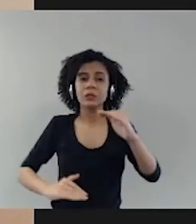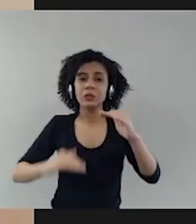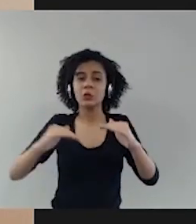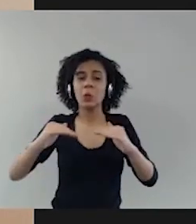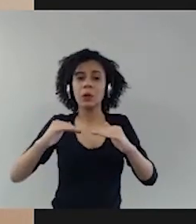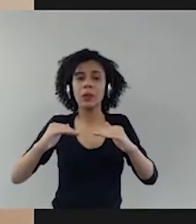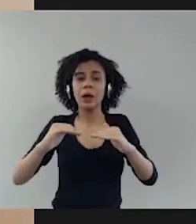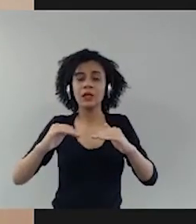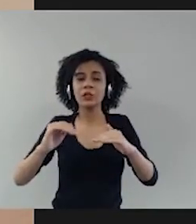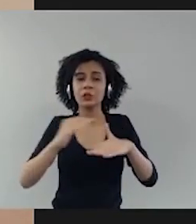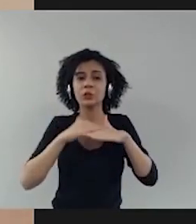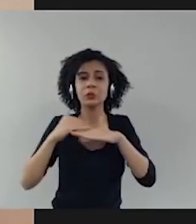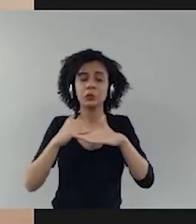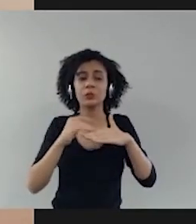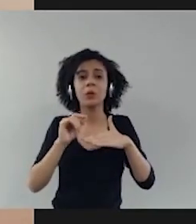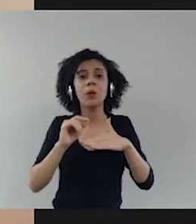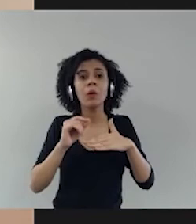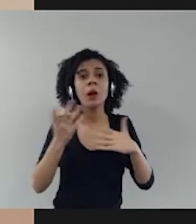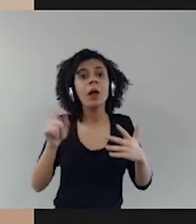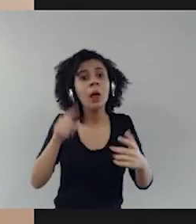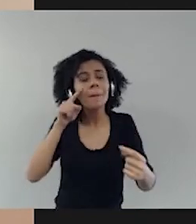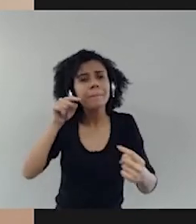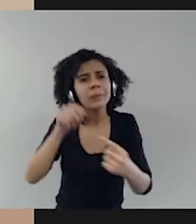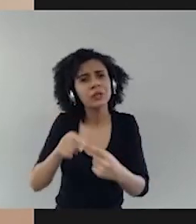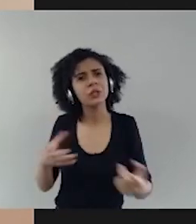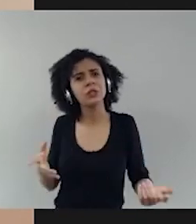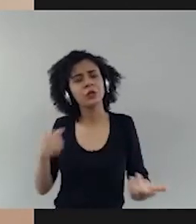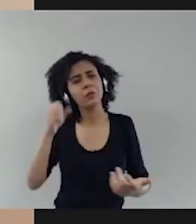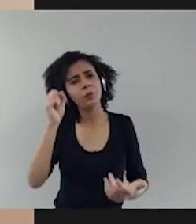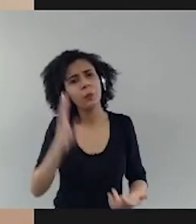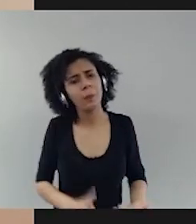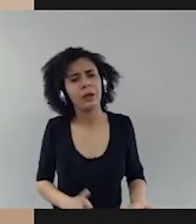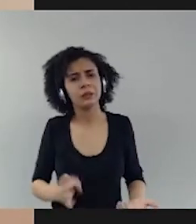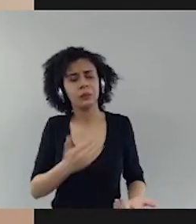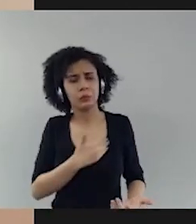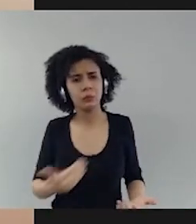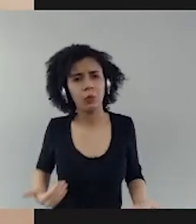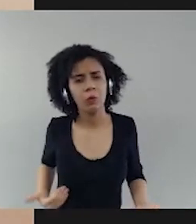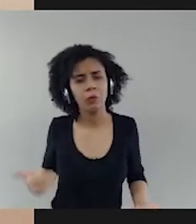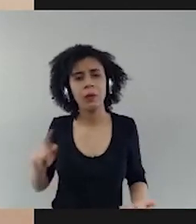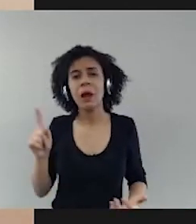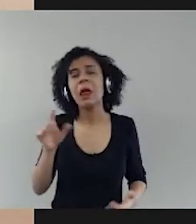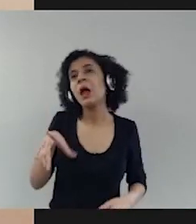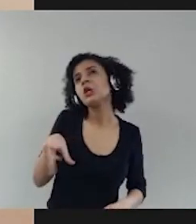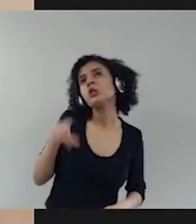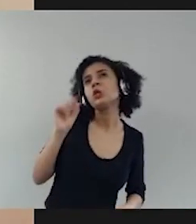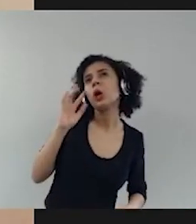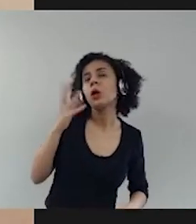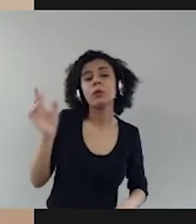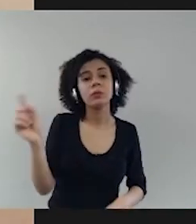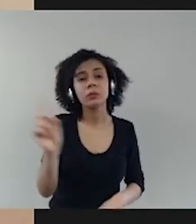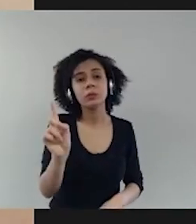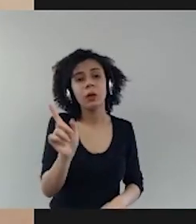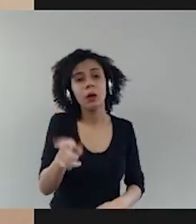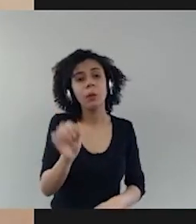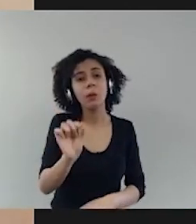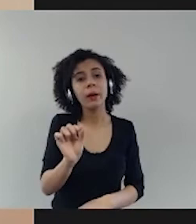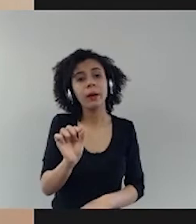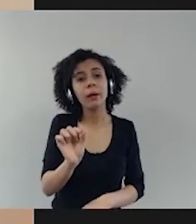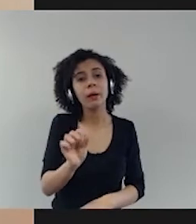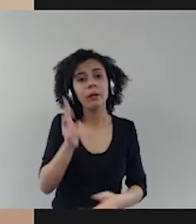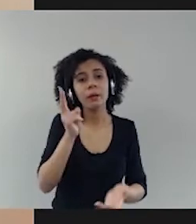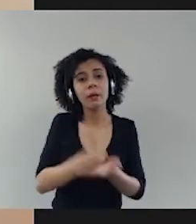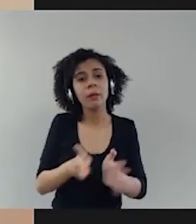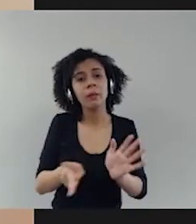regionais, esse é um objetivo do Estado brasileiro. Isto não é uma opção do gestor, isso é política de